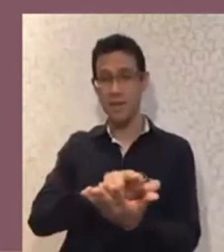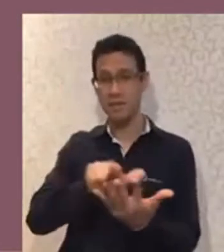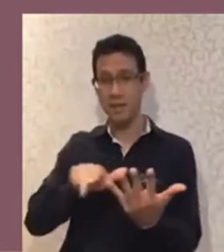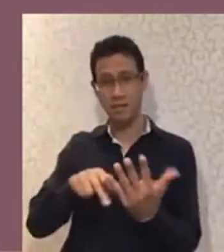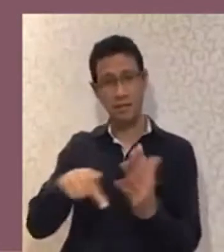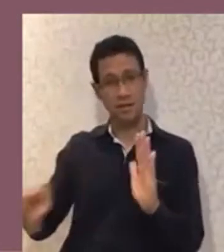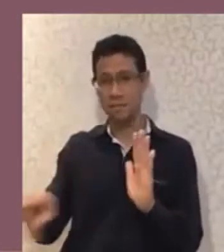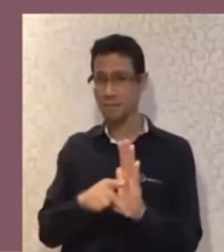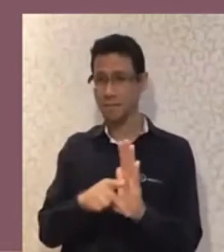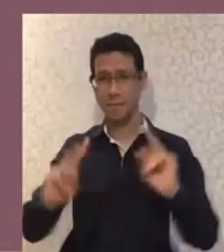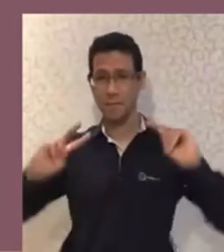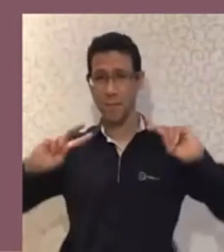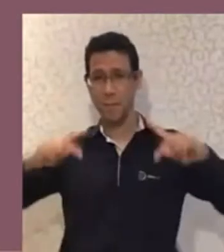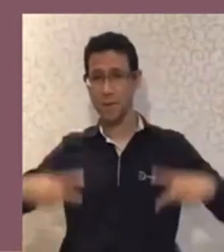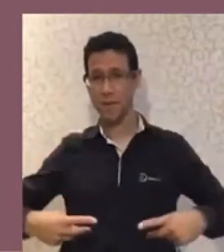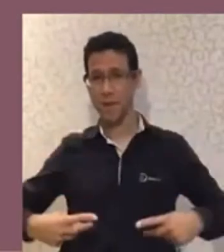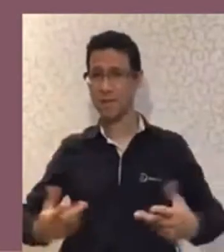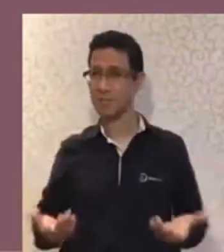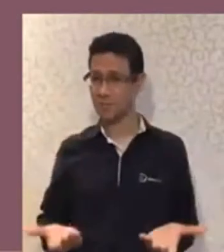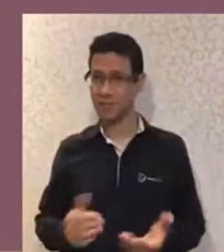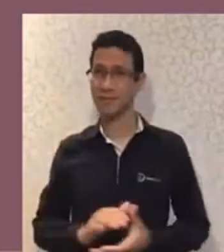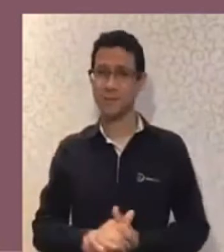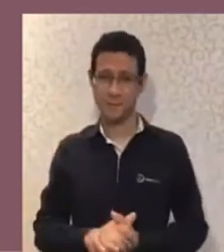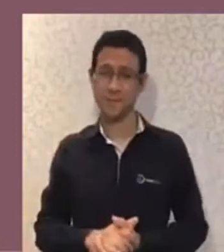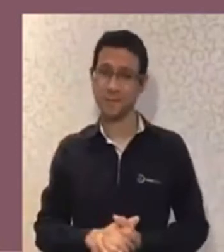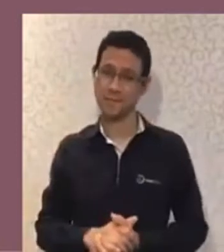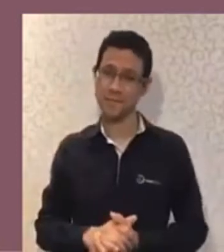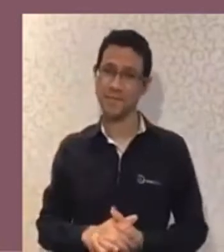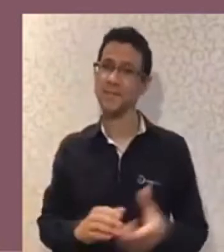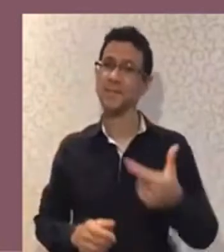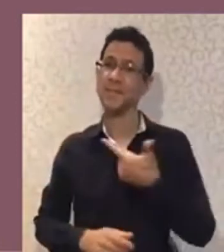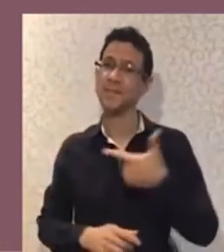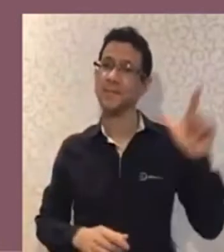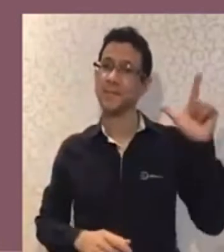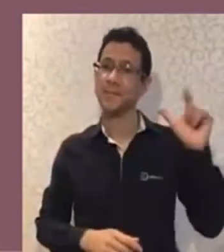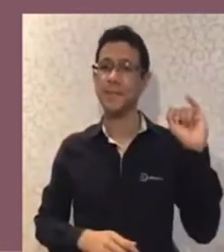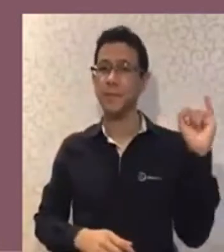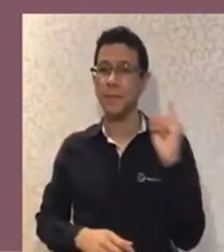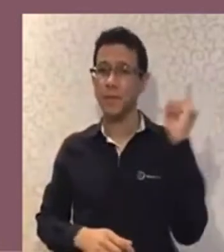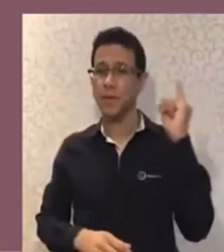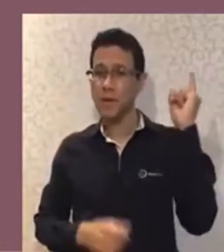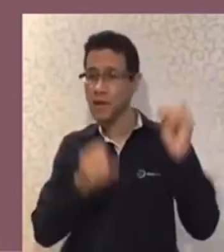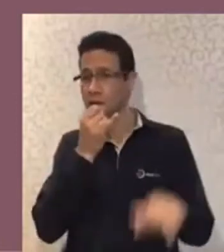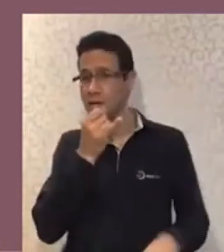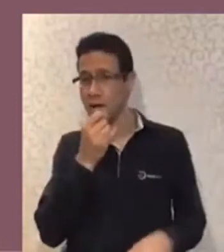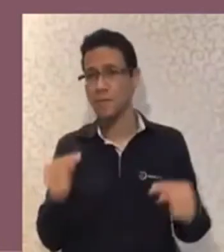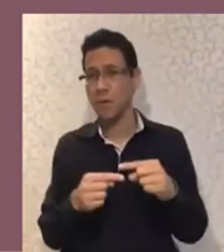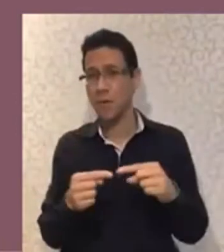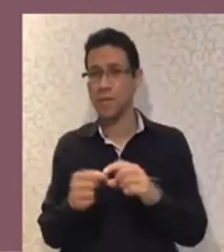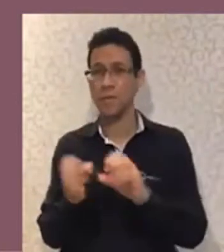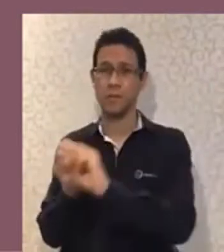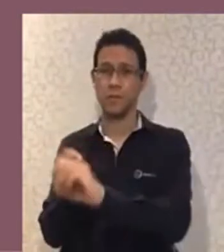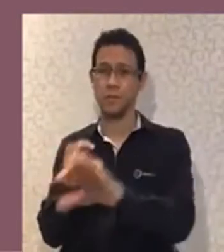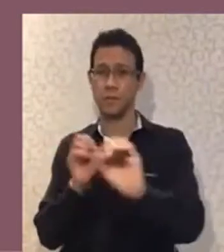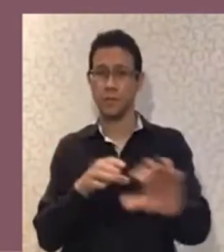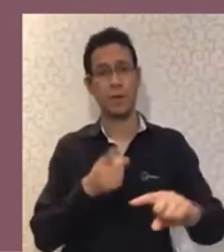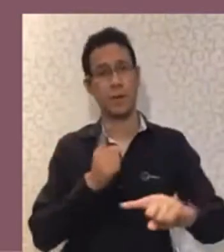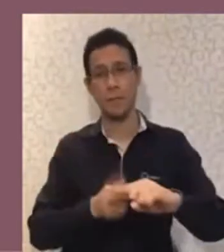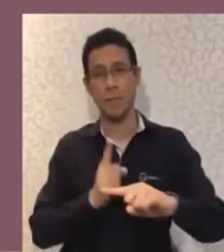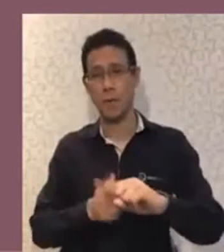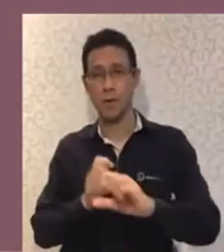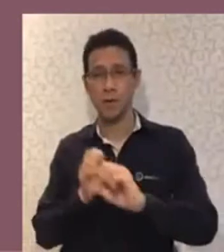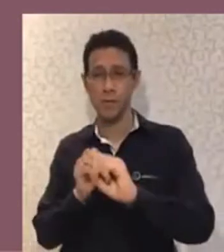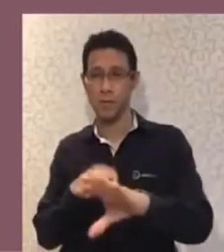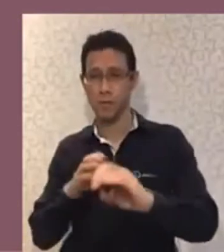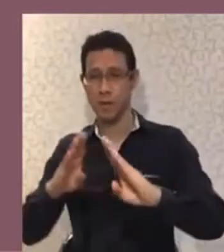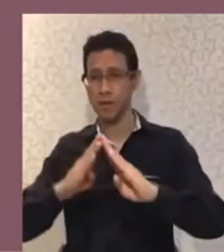outra questão importante, sobretudo quando se trata da educação, porque a educação escolar, a